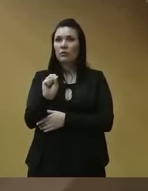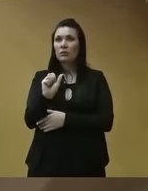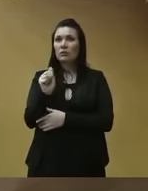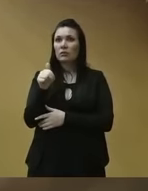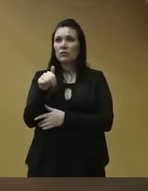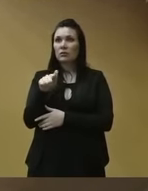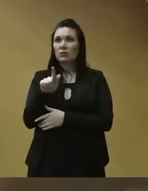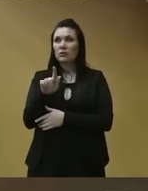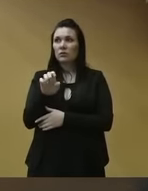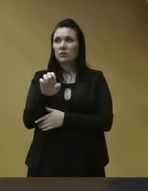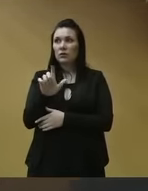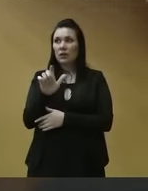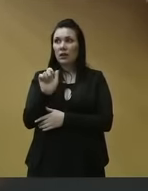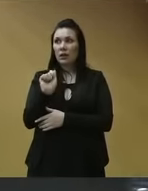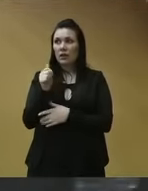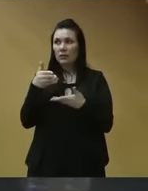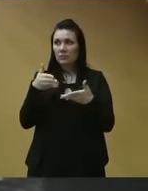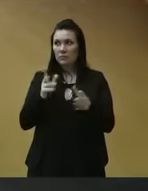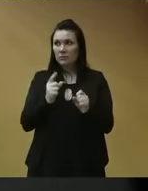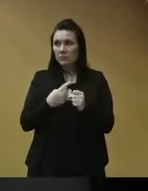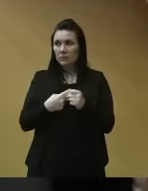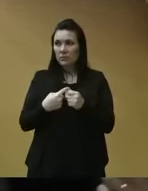Canguçu.